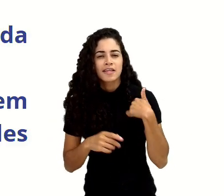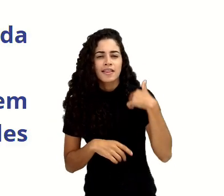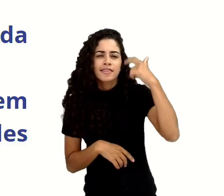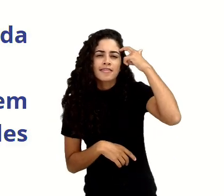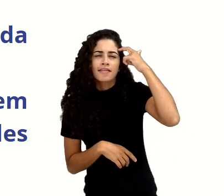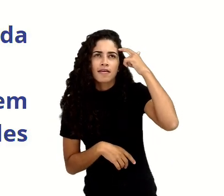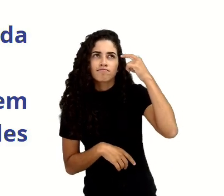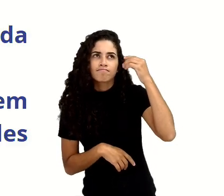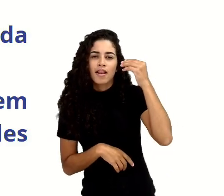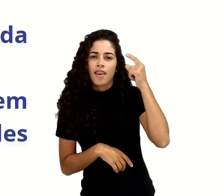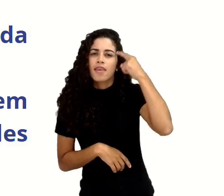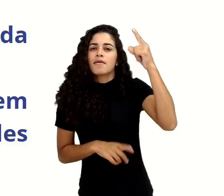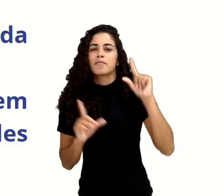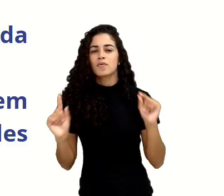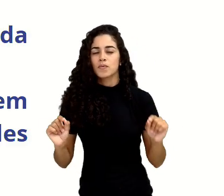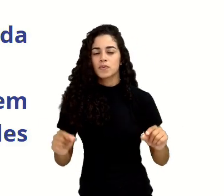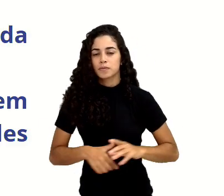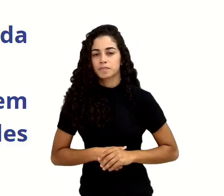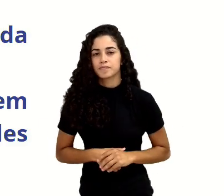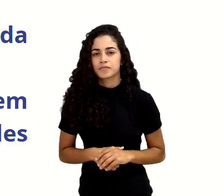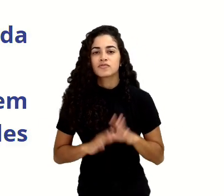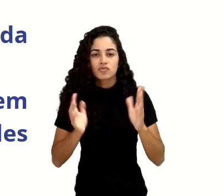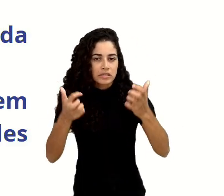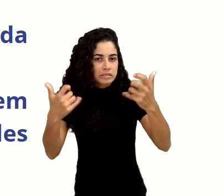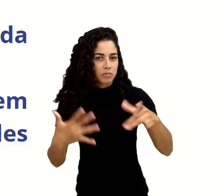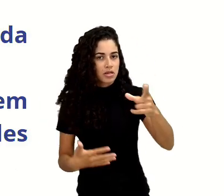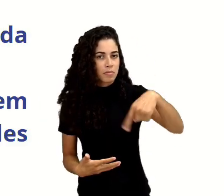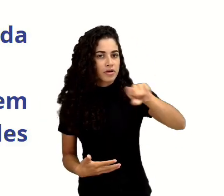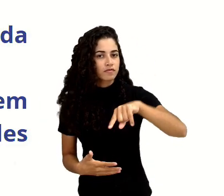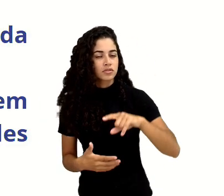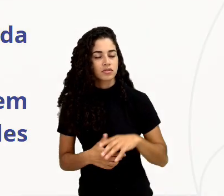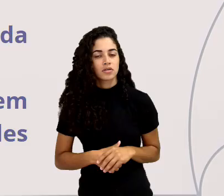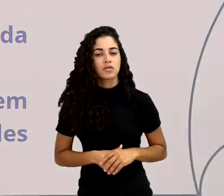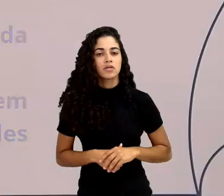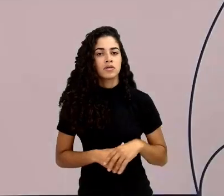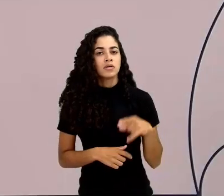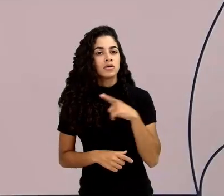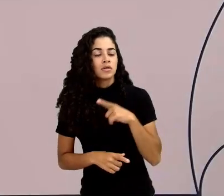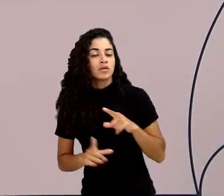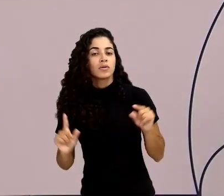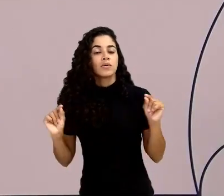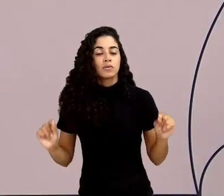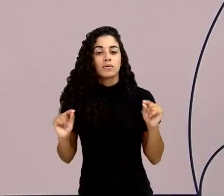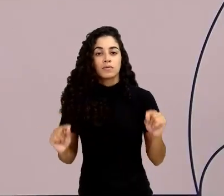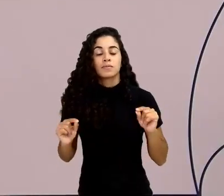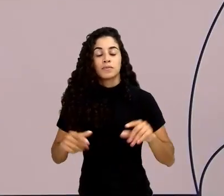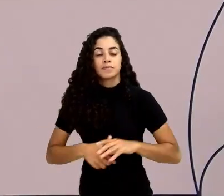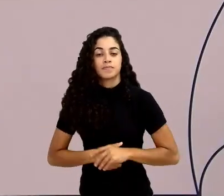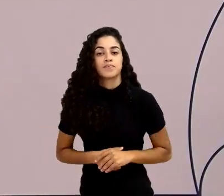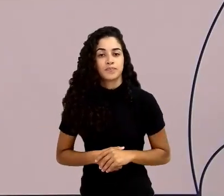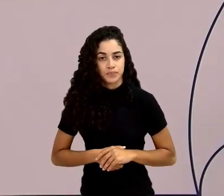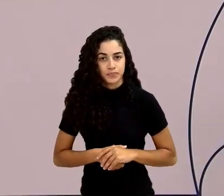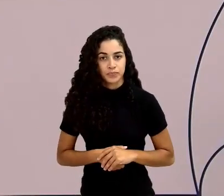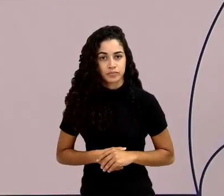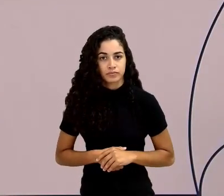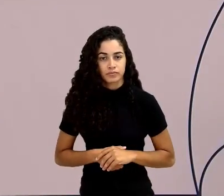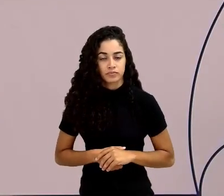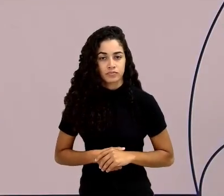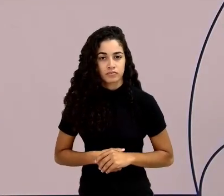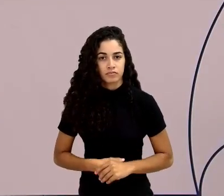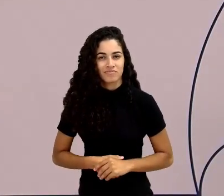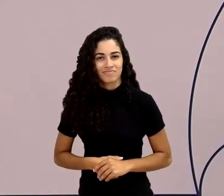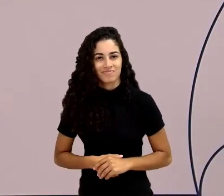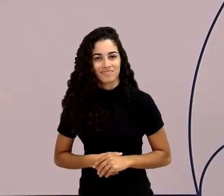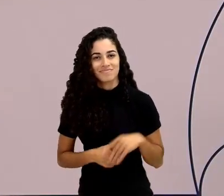o seguinte. Eu falei para vocês que até então existia um bloco, né, que a gente chama de